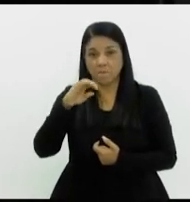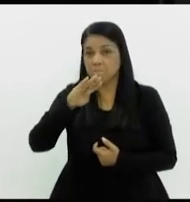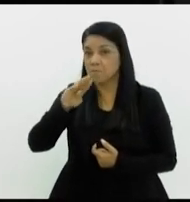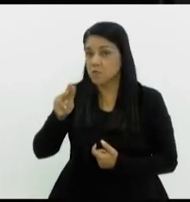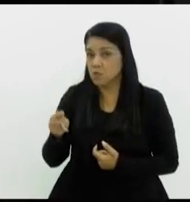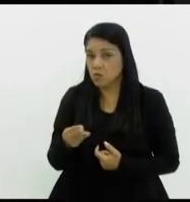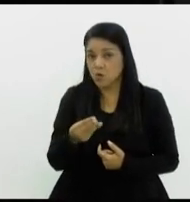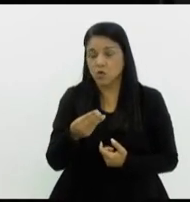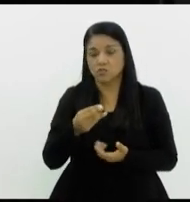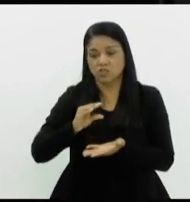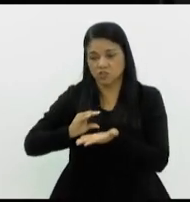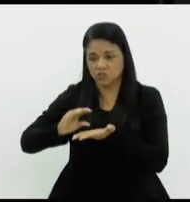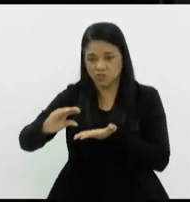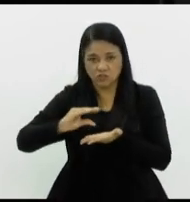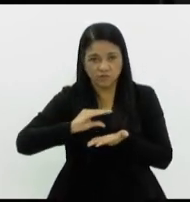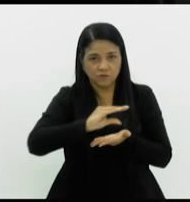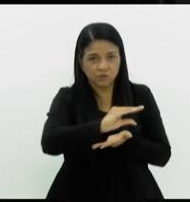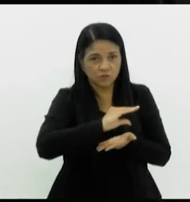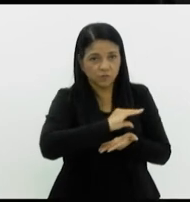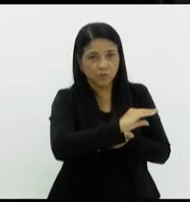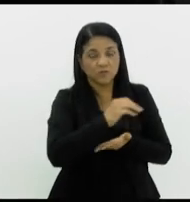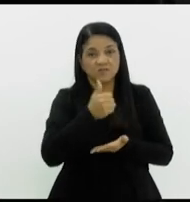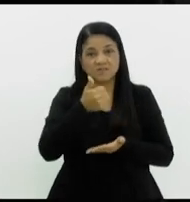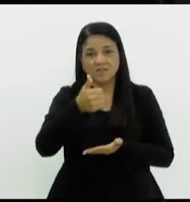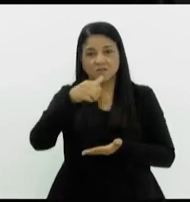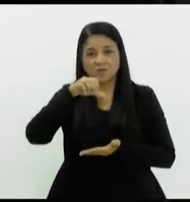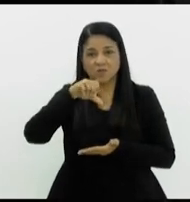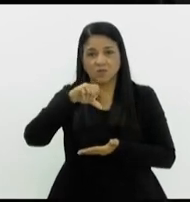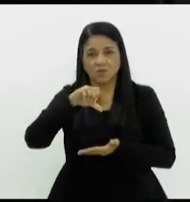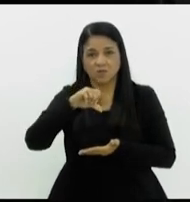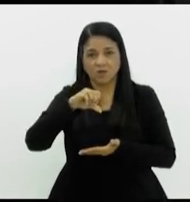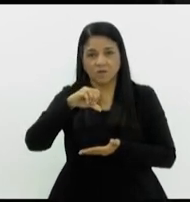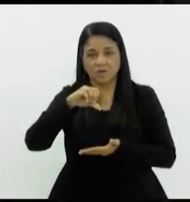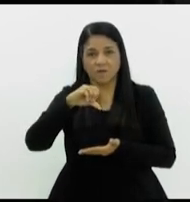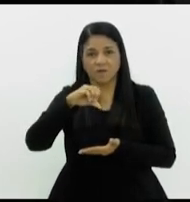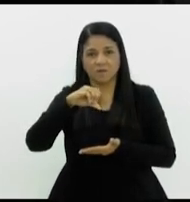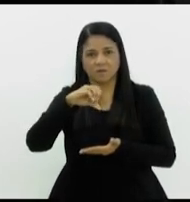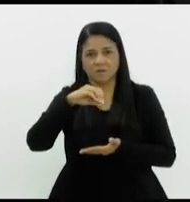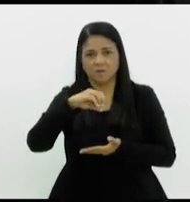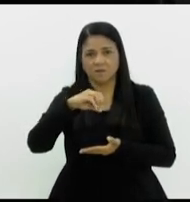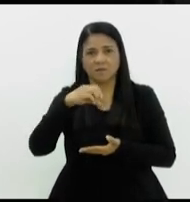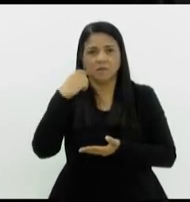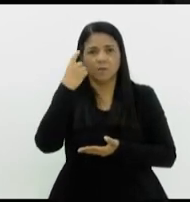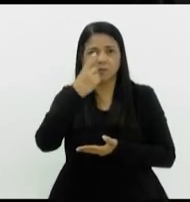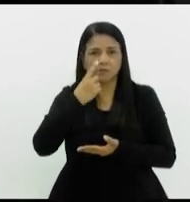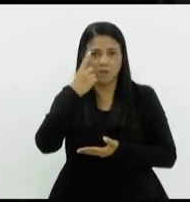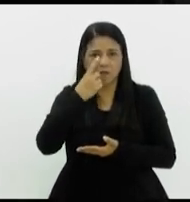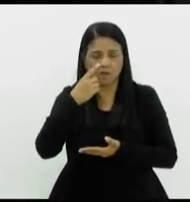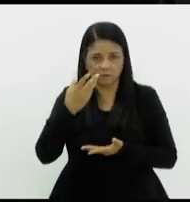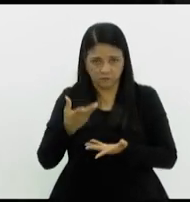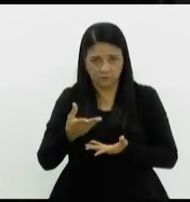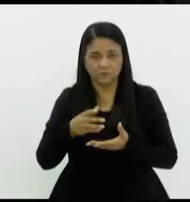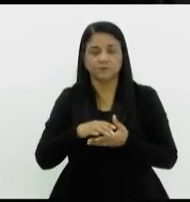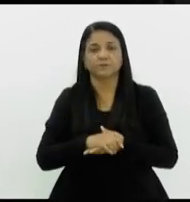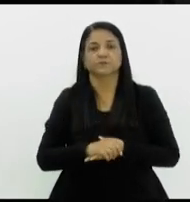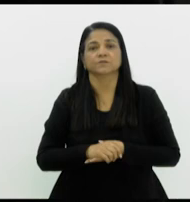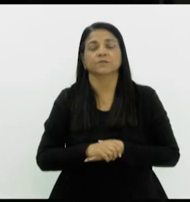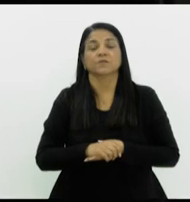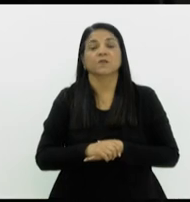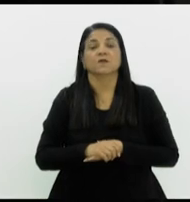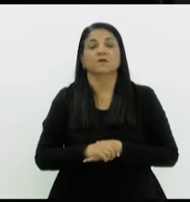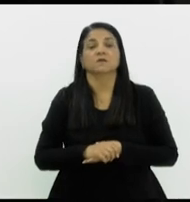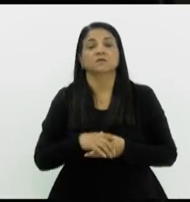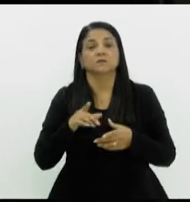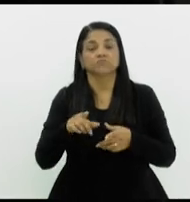dividido entre os 190 deputados desta casa. Em relação ao PLC que nós estamos